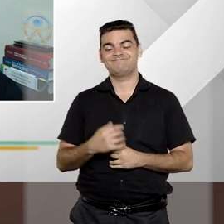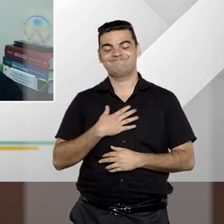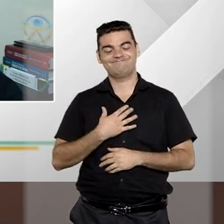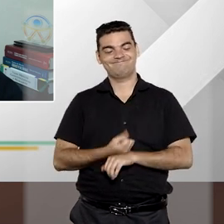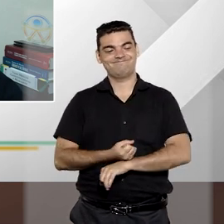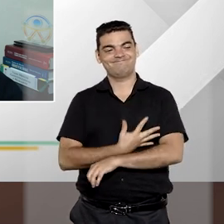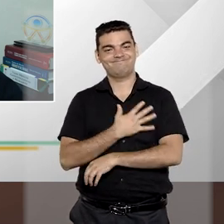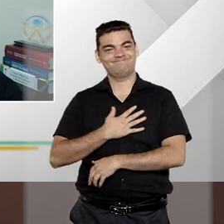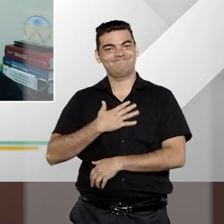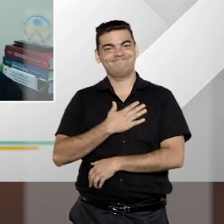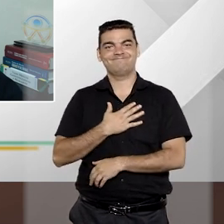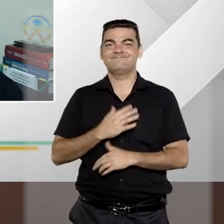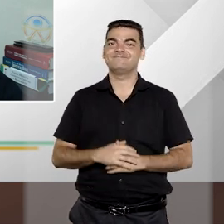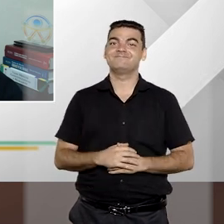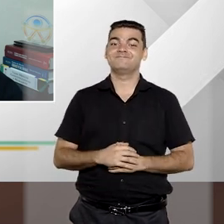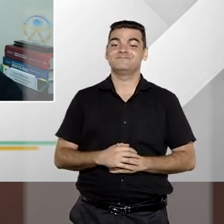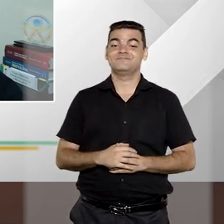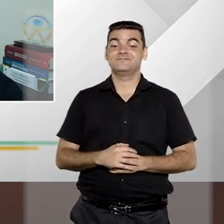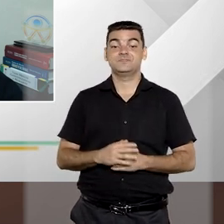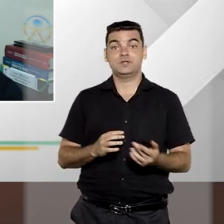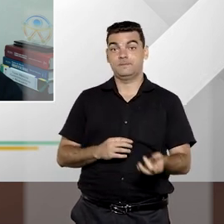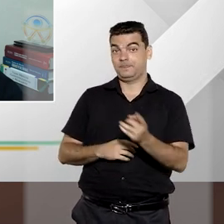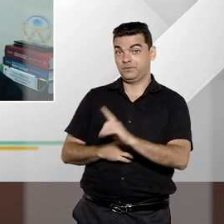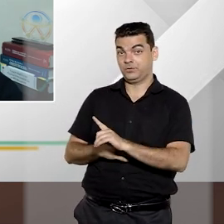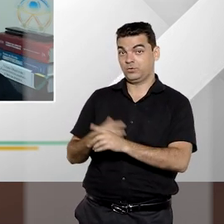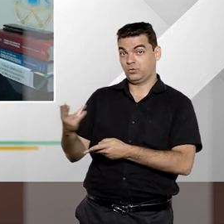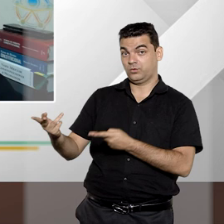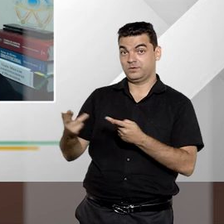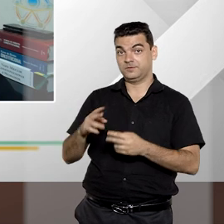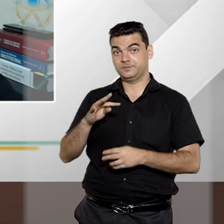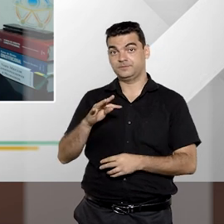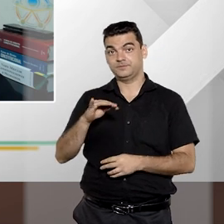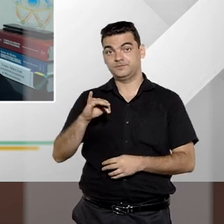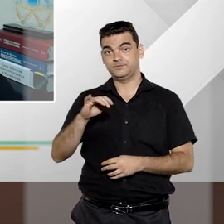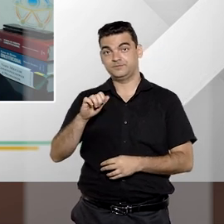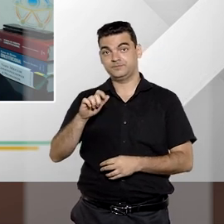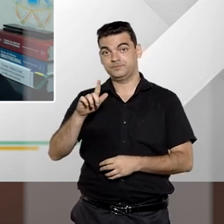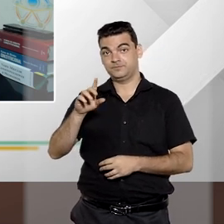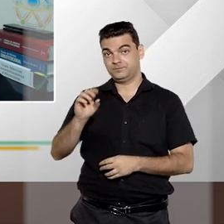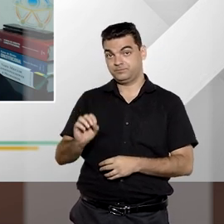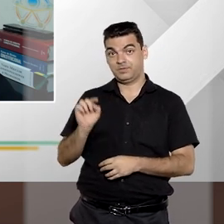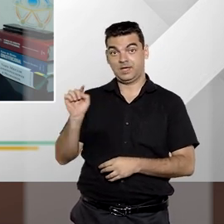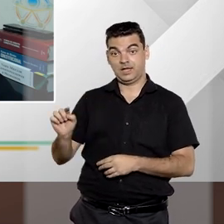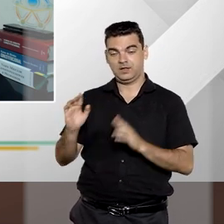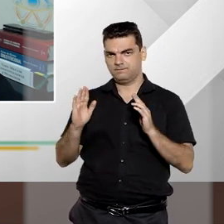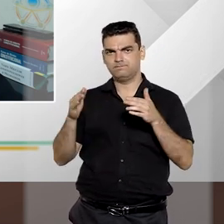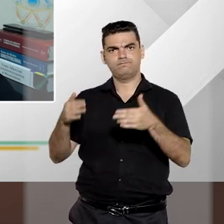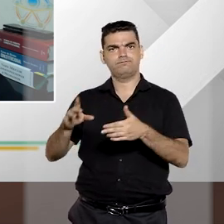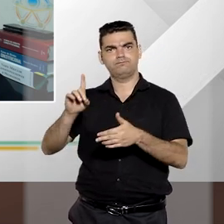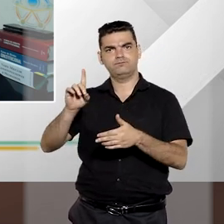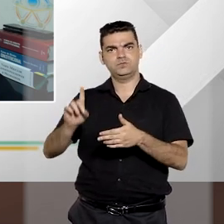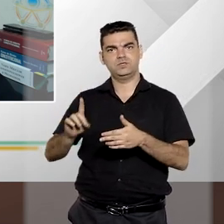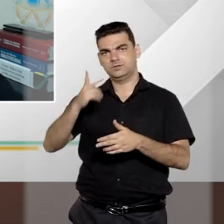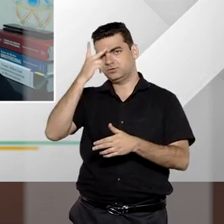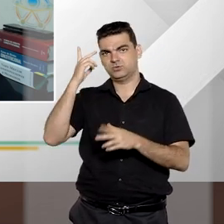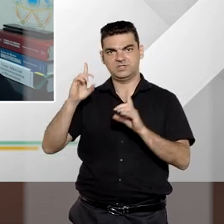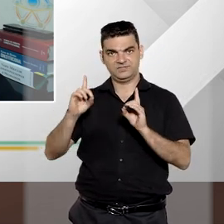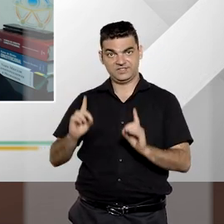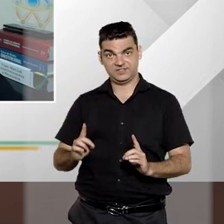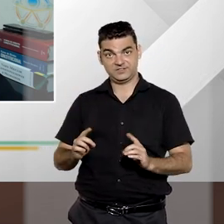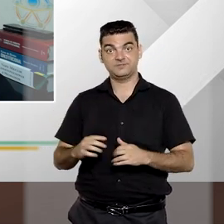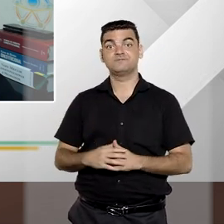toda nossa, doutora. Então, nosso outro convidado é Tiago Elton. Ele é especialista em direitos das pessoas